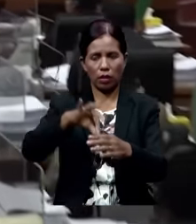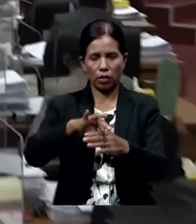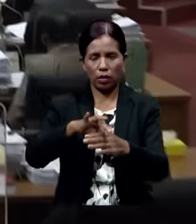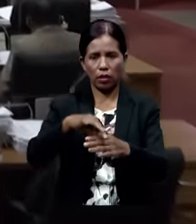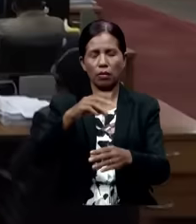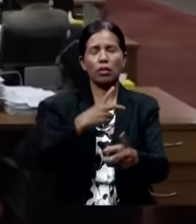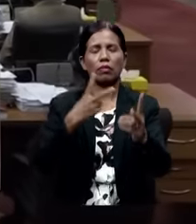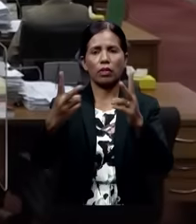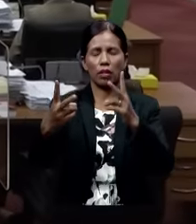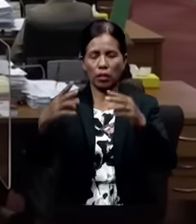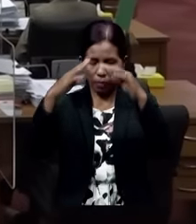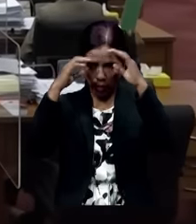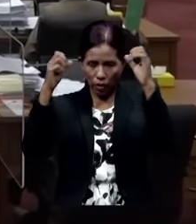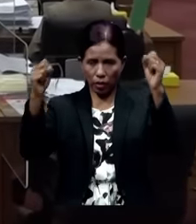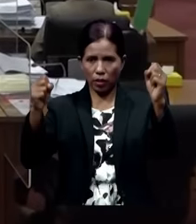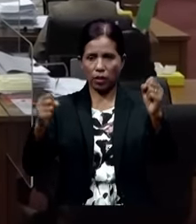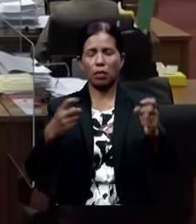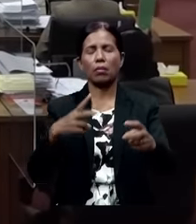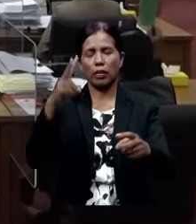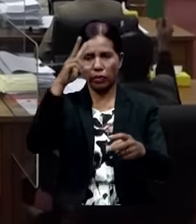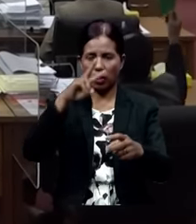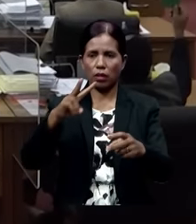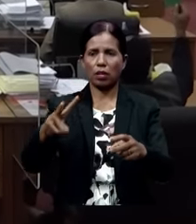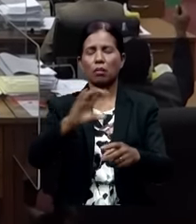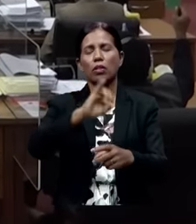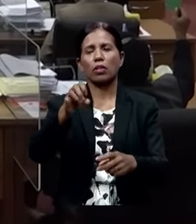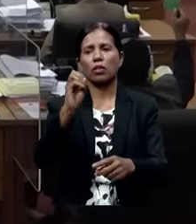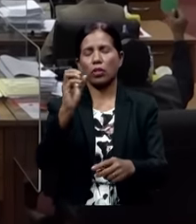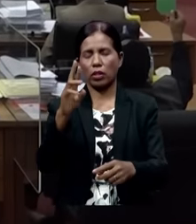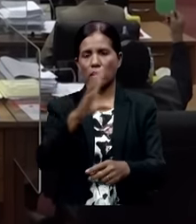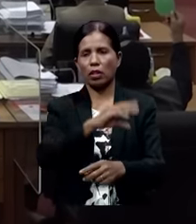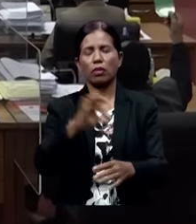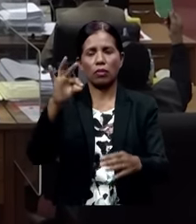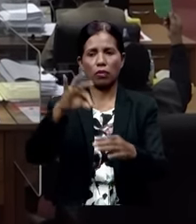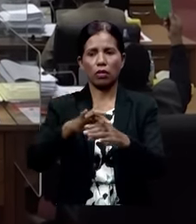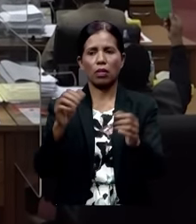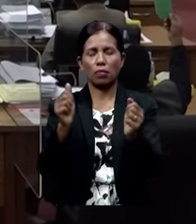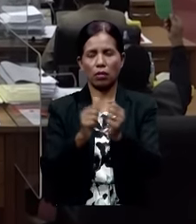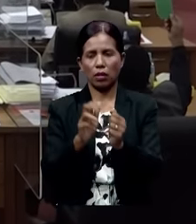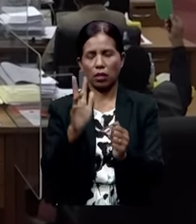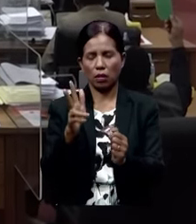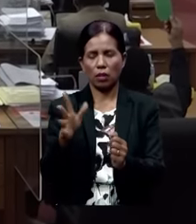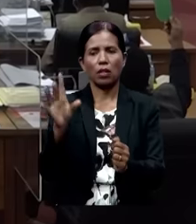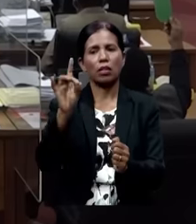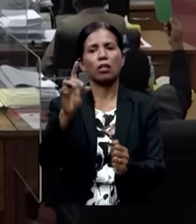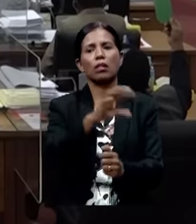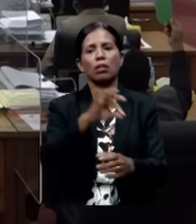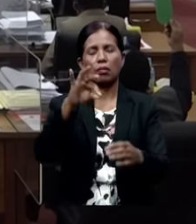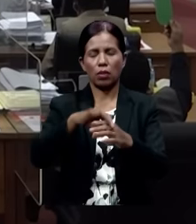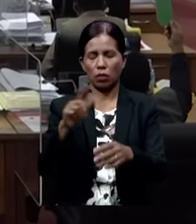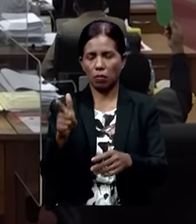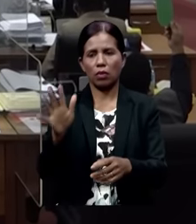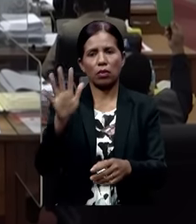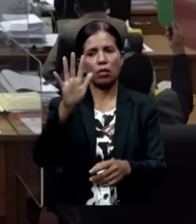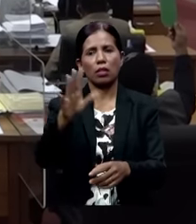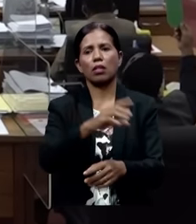pedido viagem para presidente da República, Niam, para Vietnã, no Jordânia. O resultado, votação a favor do Lourenço Henrique, contra Ronaldo Lourenço Lima,